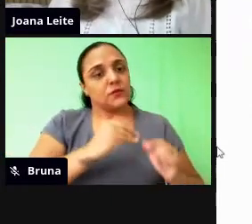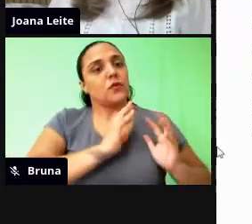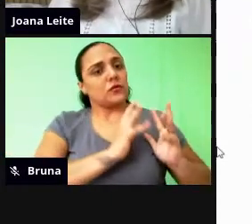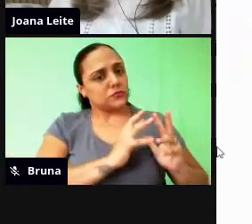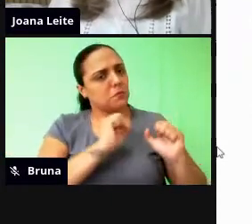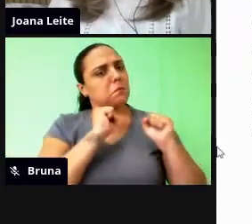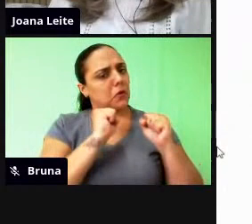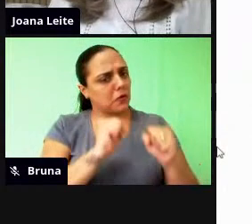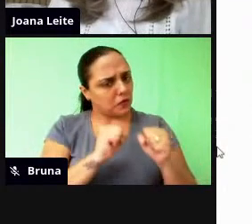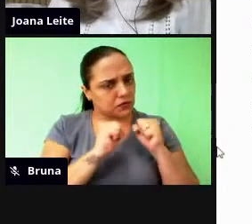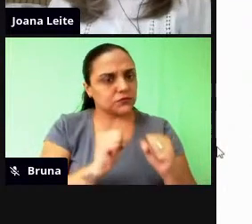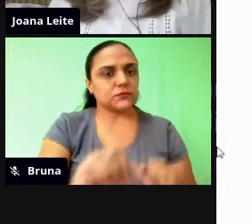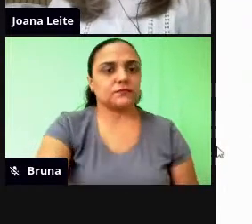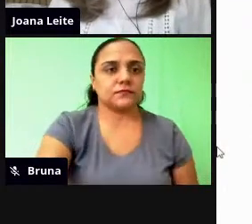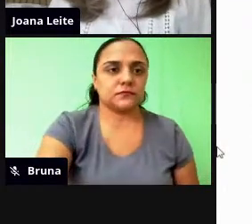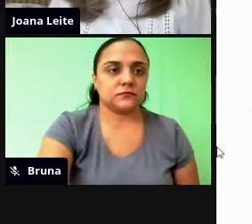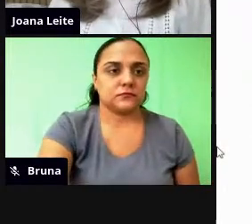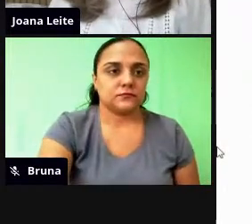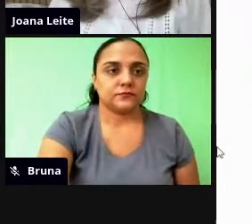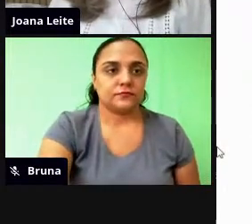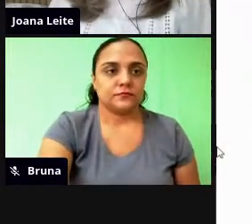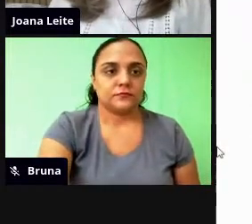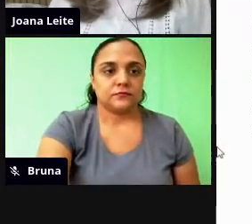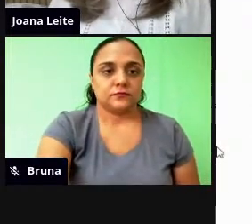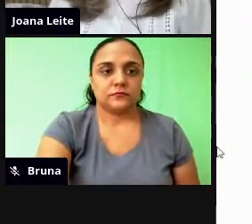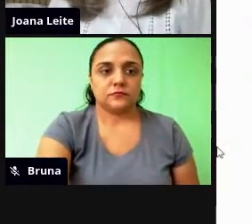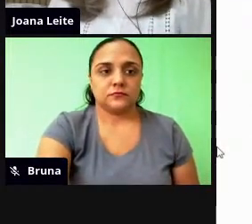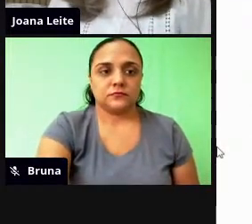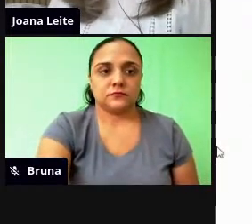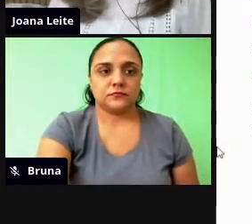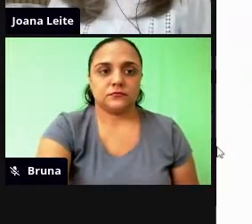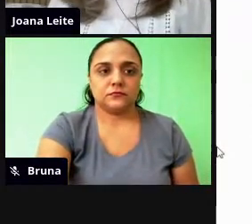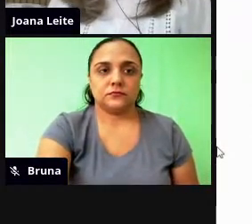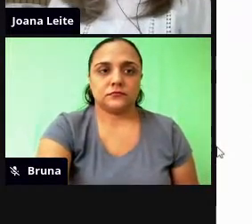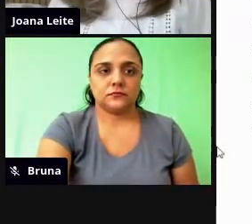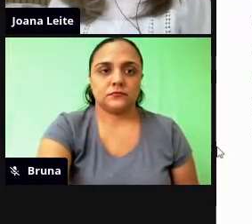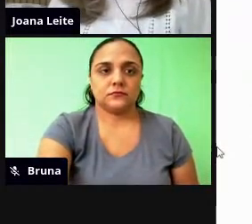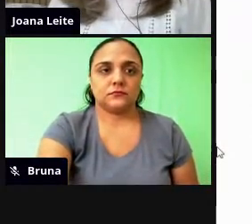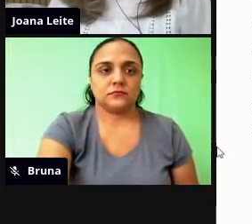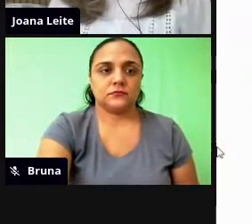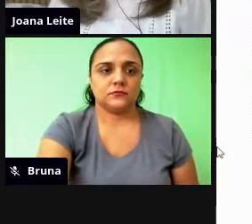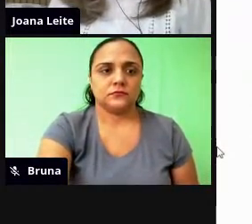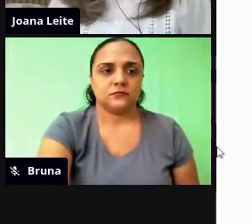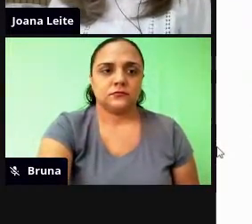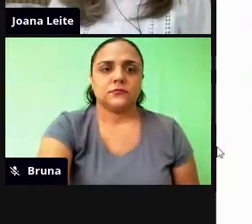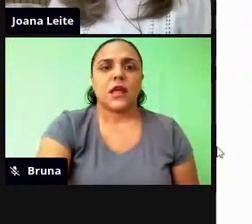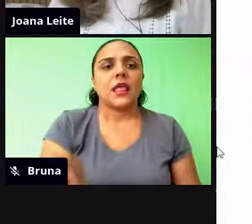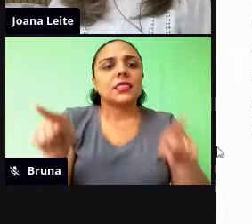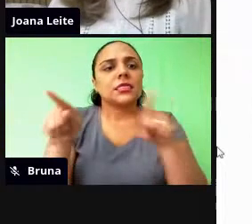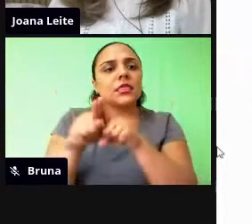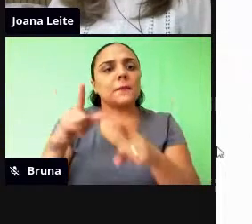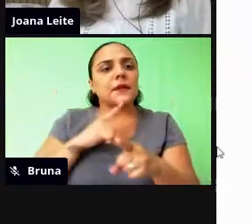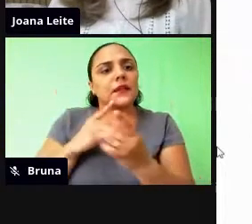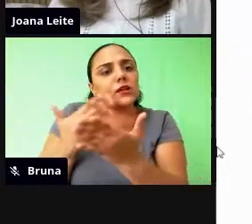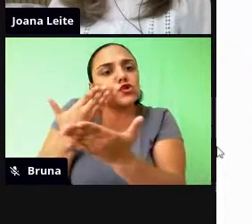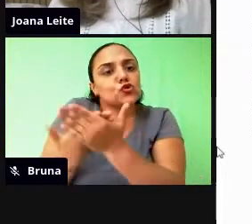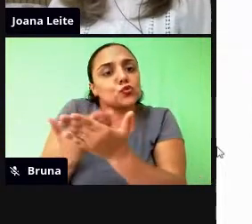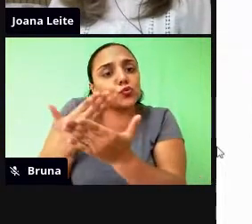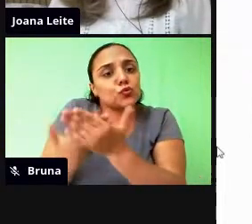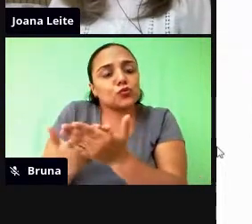interferem, né? Que predispõem o indivíduo a desenvolver autismo, e nós temos também estudos que mostram as questões